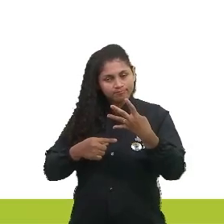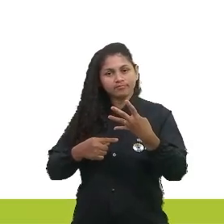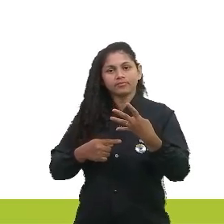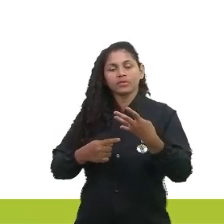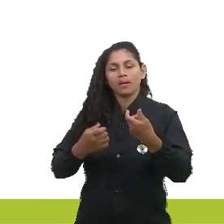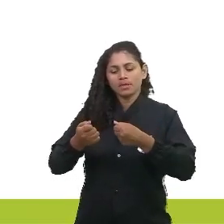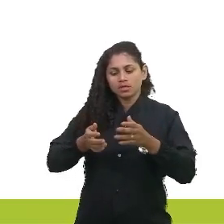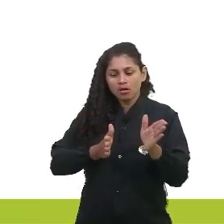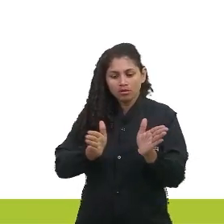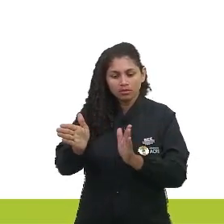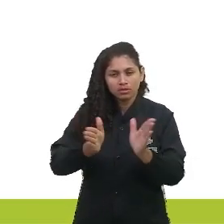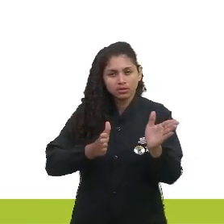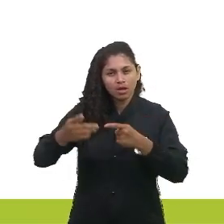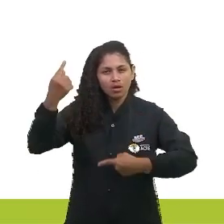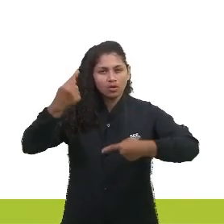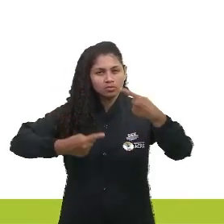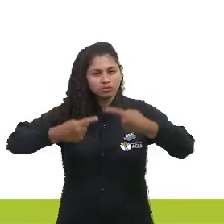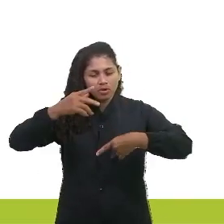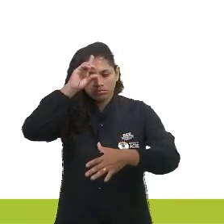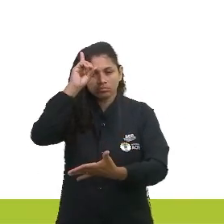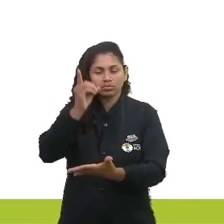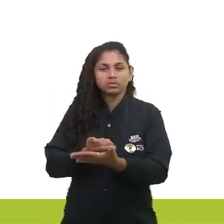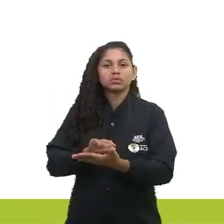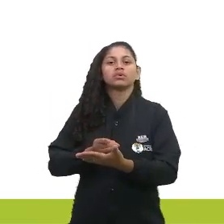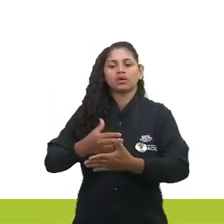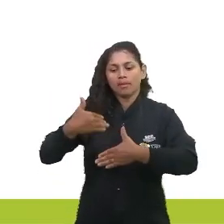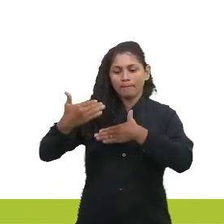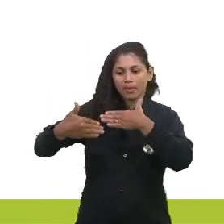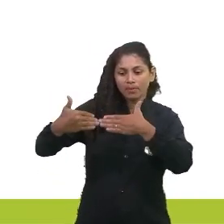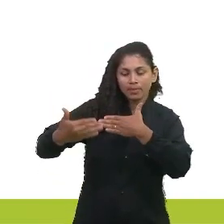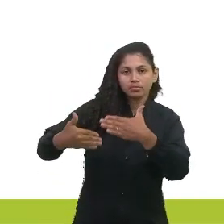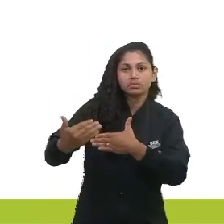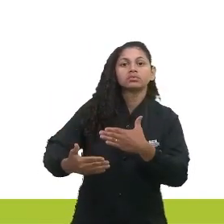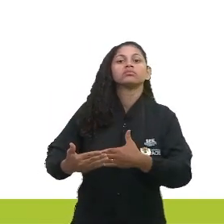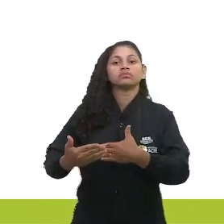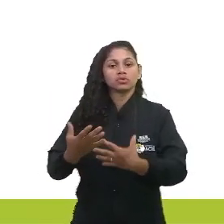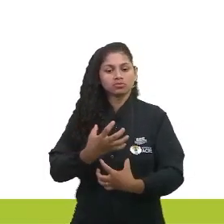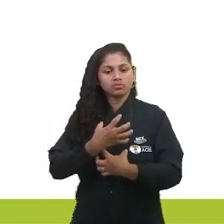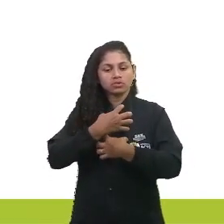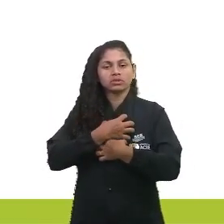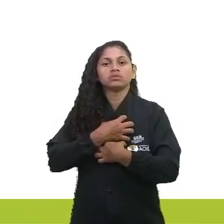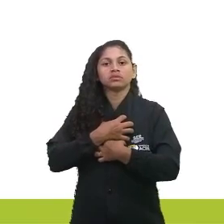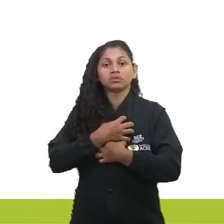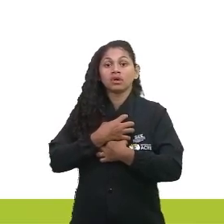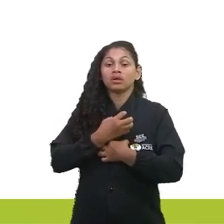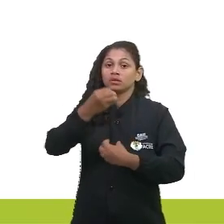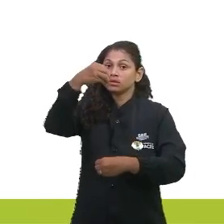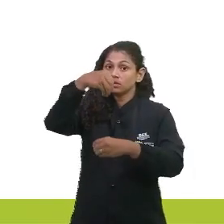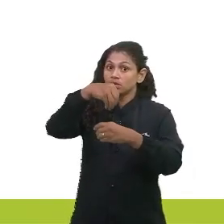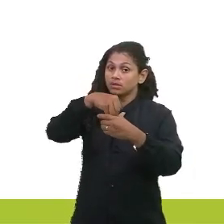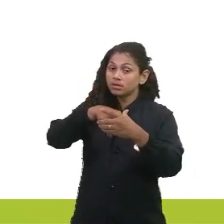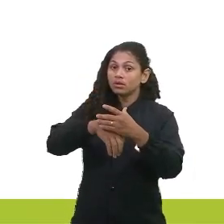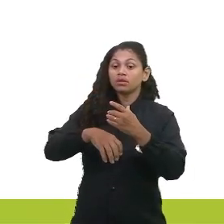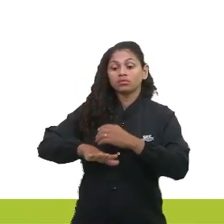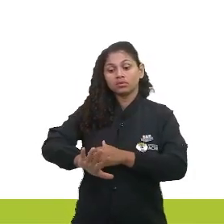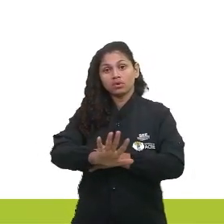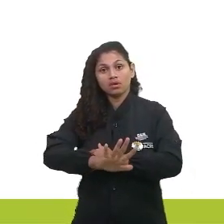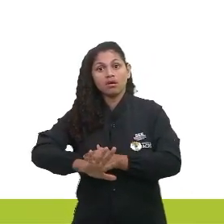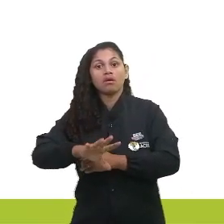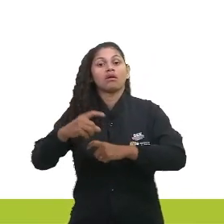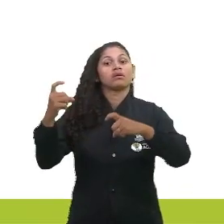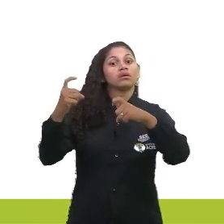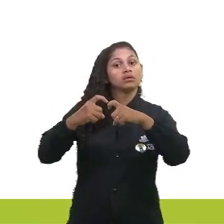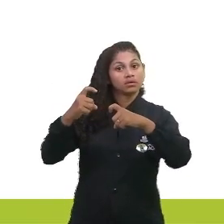nortear as discussões, decisões, procedimentos e ações na esfera dos cuidados da saúde.